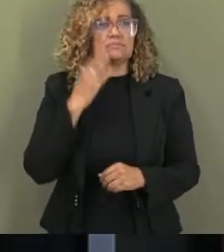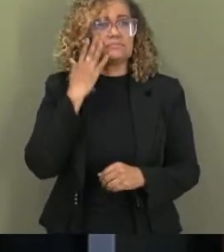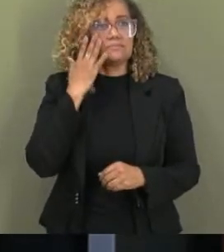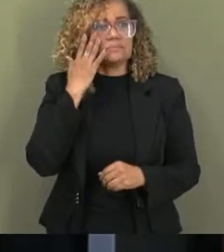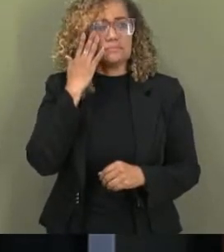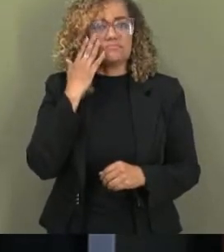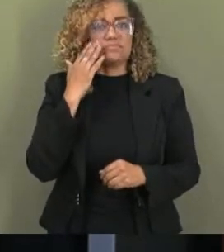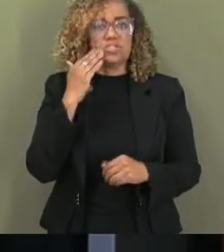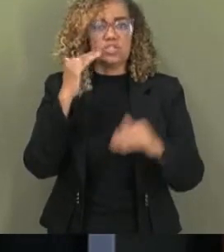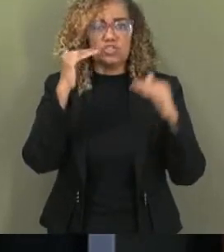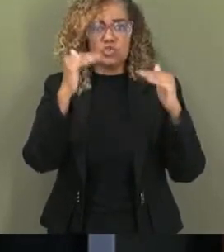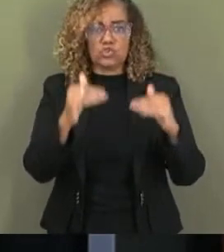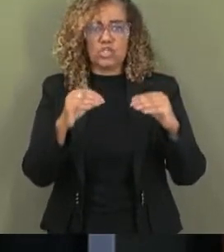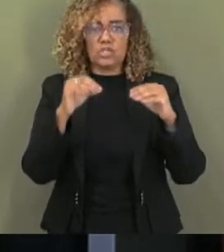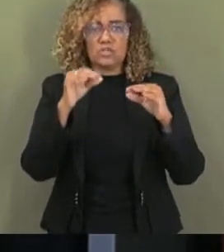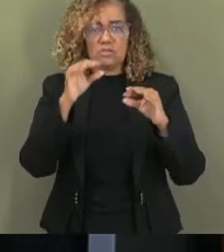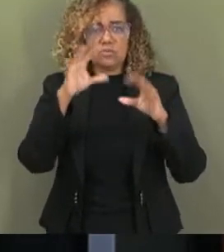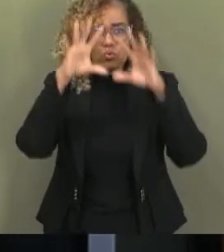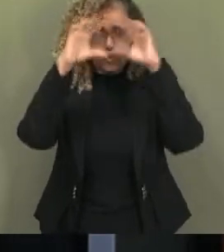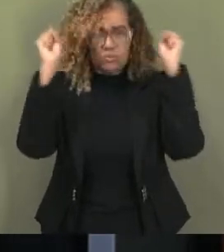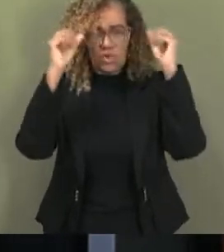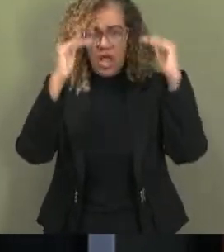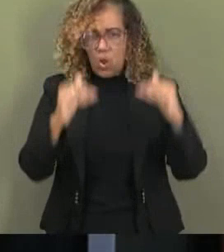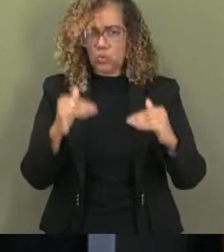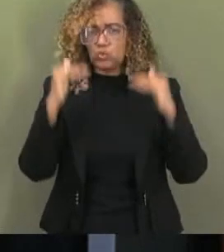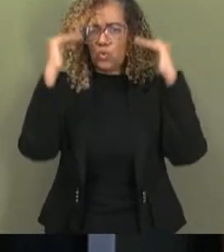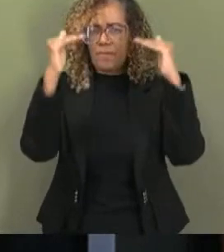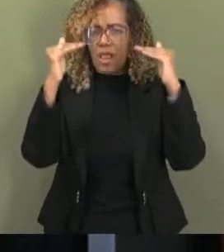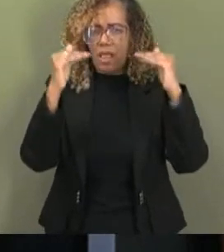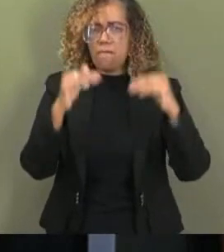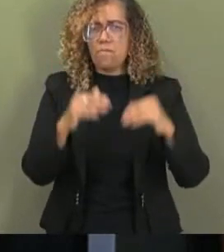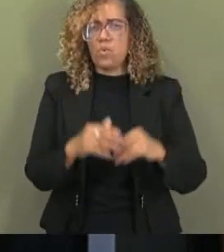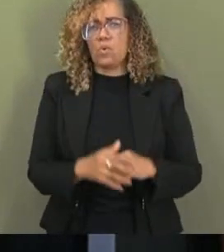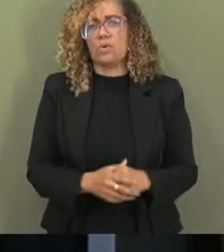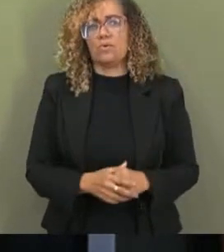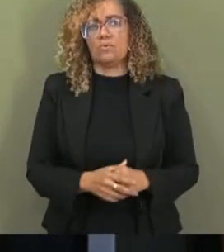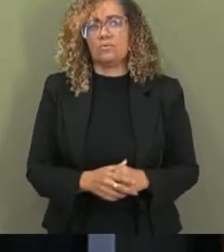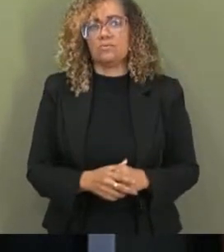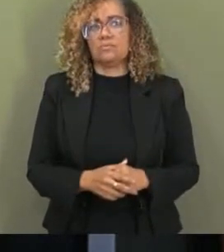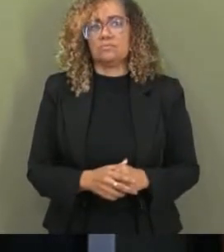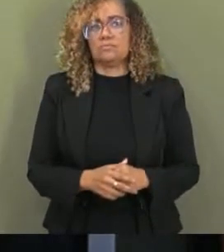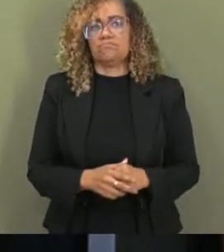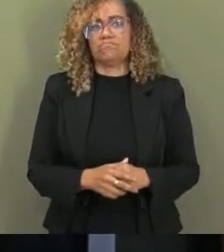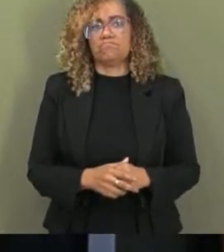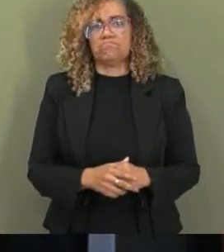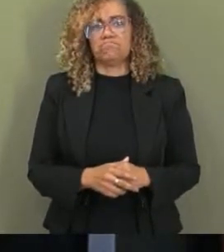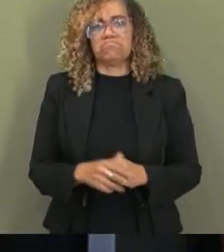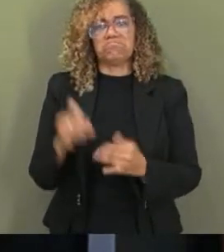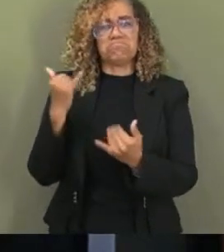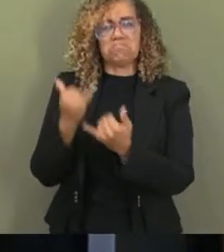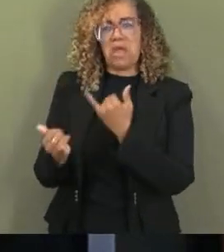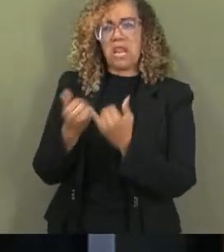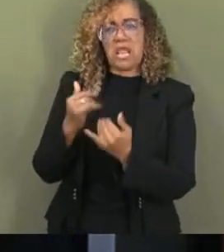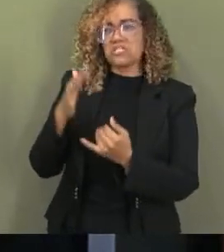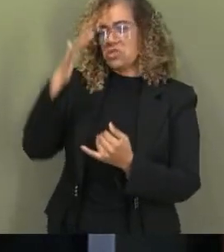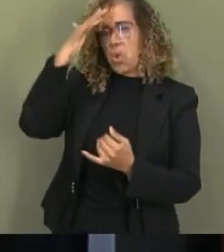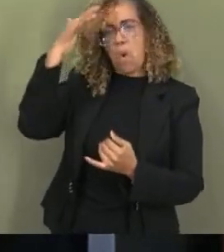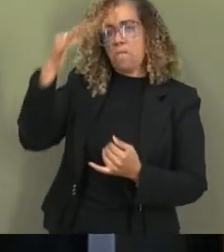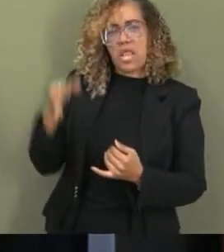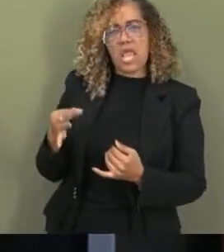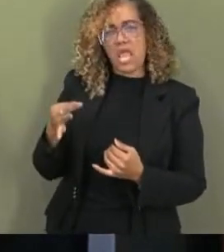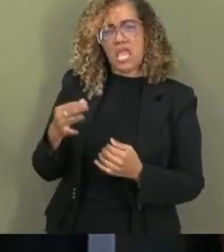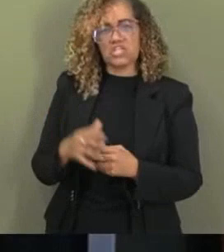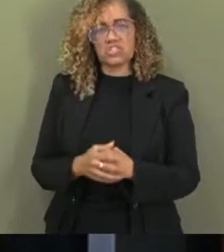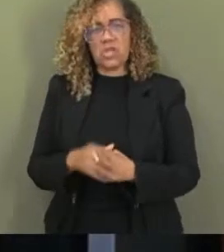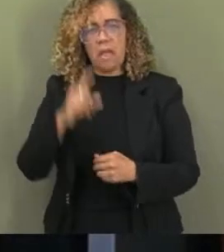um Supremo Tribunal Federal que está fora da casinha, que está